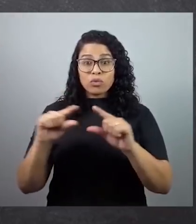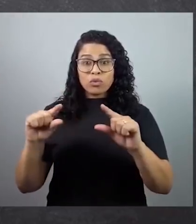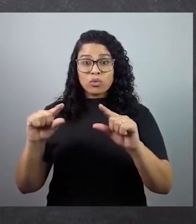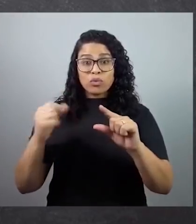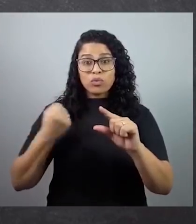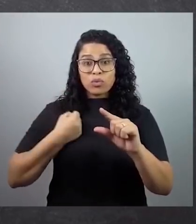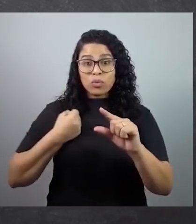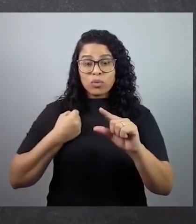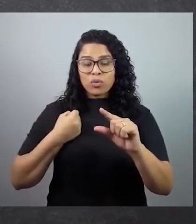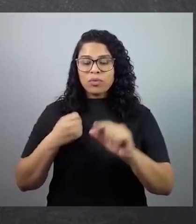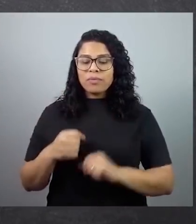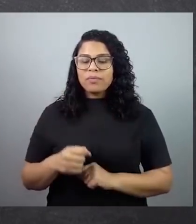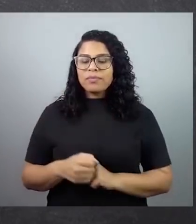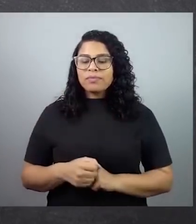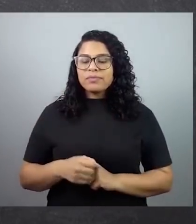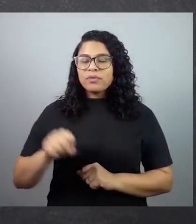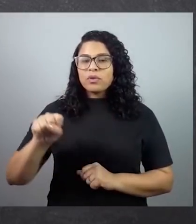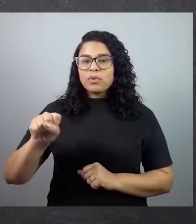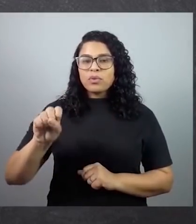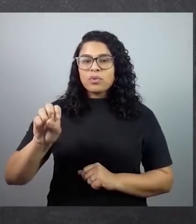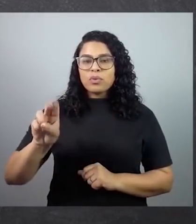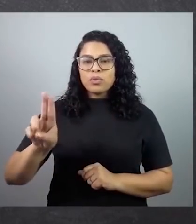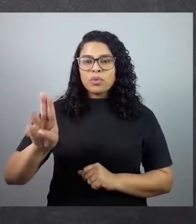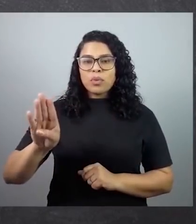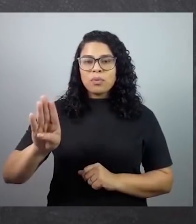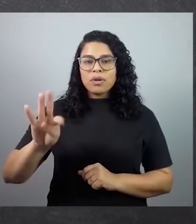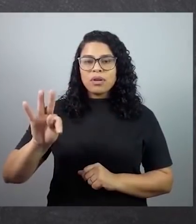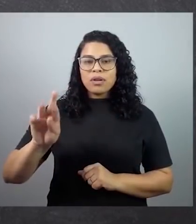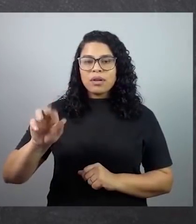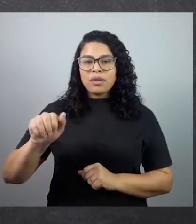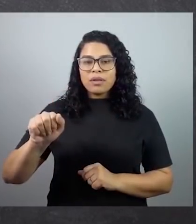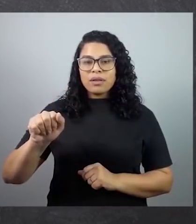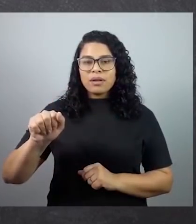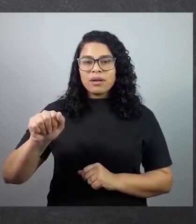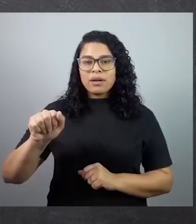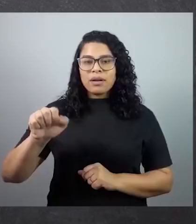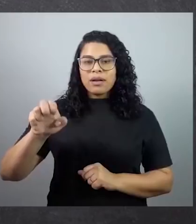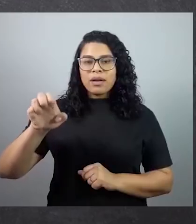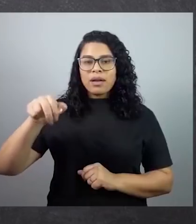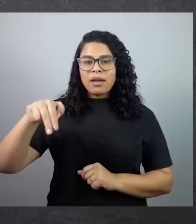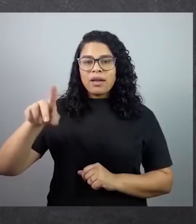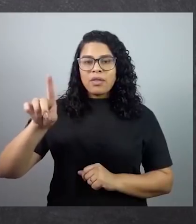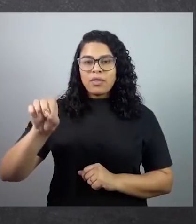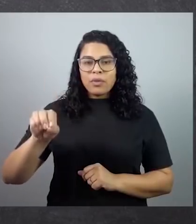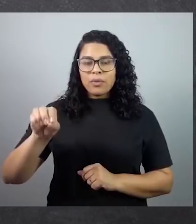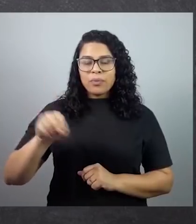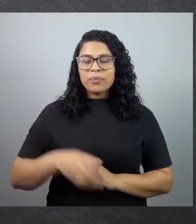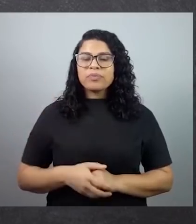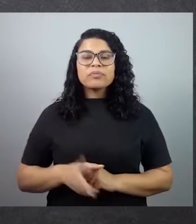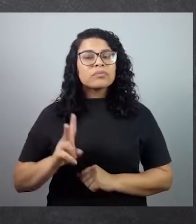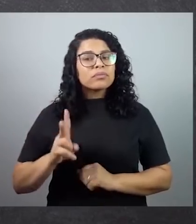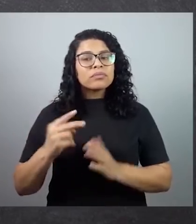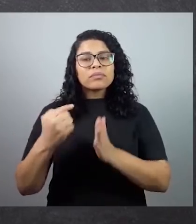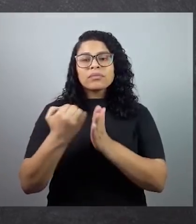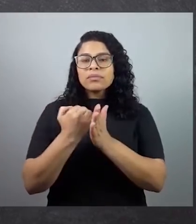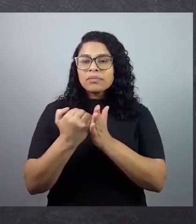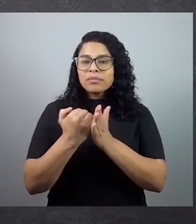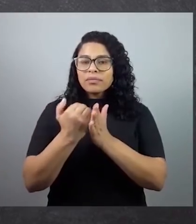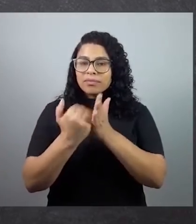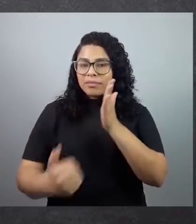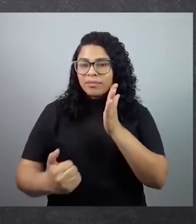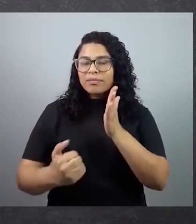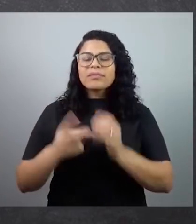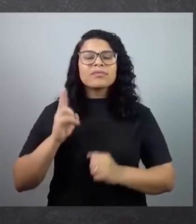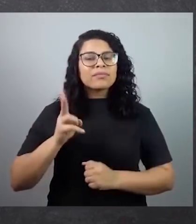baixo, é chamado de subtraindo, ou seja, é do minuendo que nós vamos tirar o